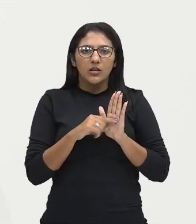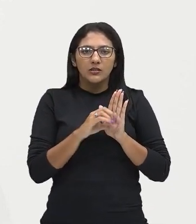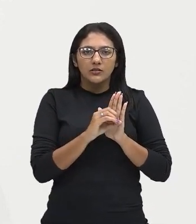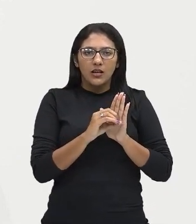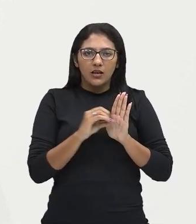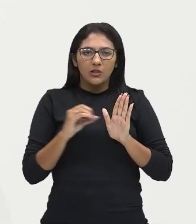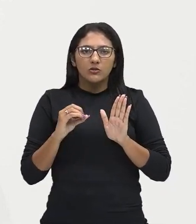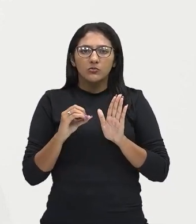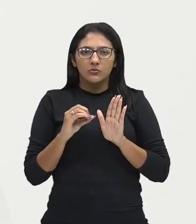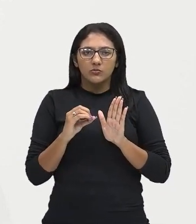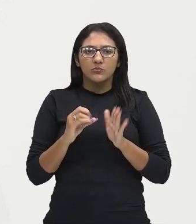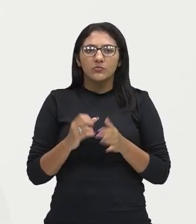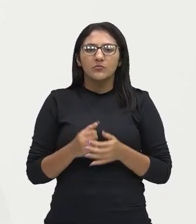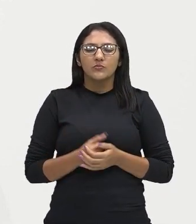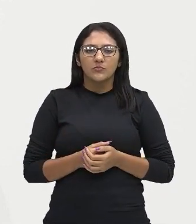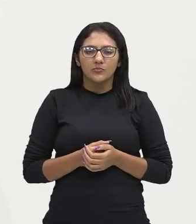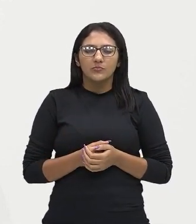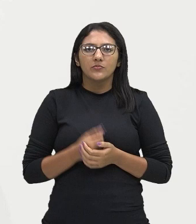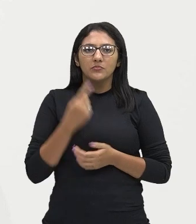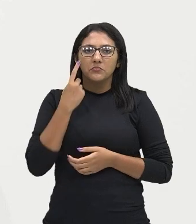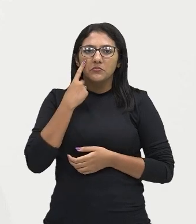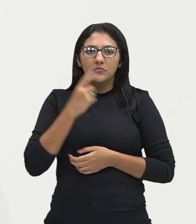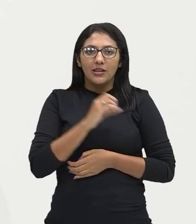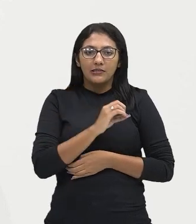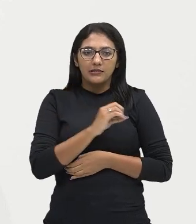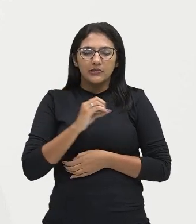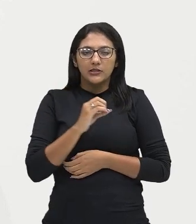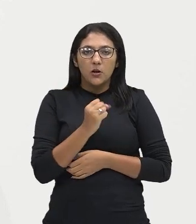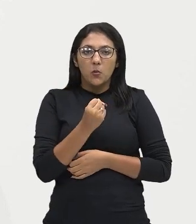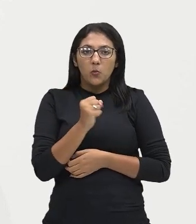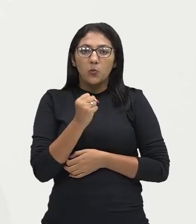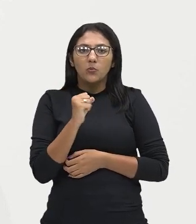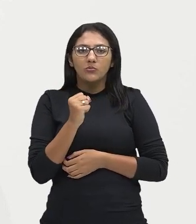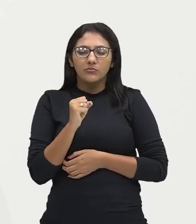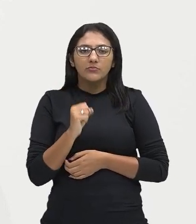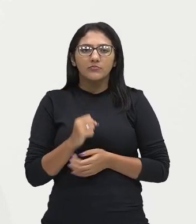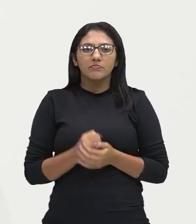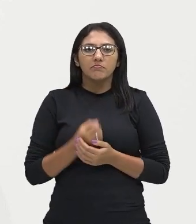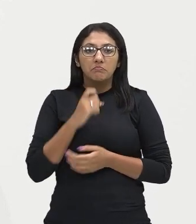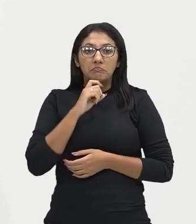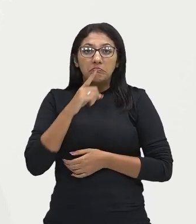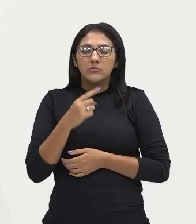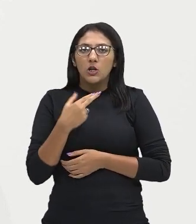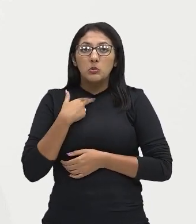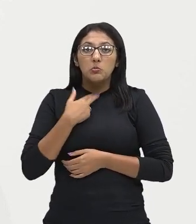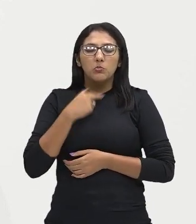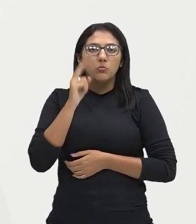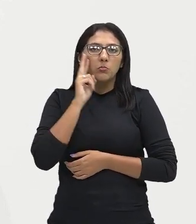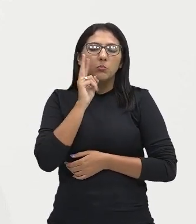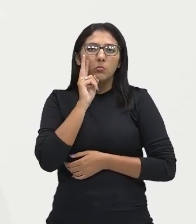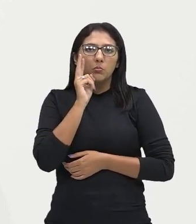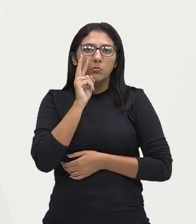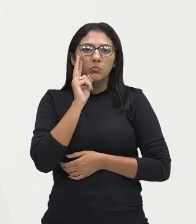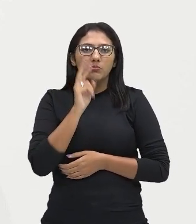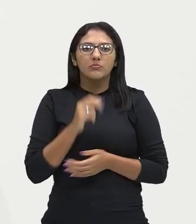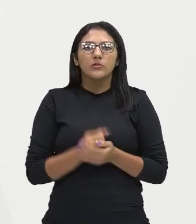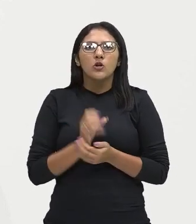7 menos 7, que é 0. Temos resto 8, pessoal. Não deve sobrar resto, tá bom? Olha a